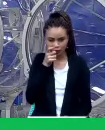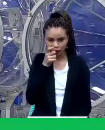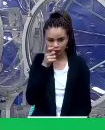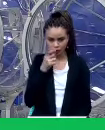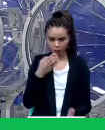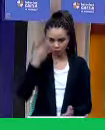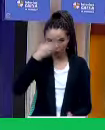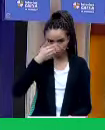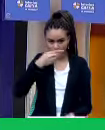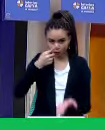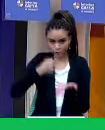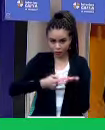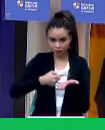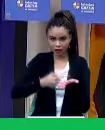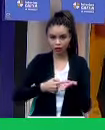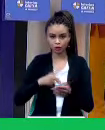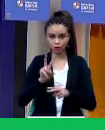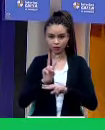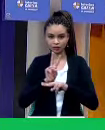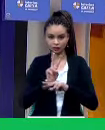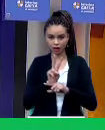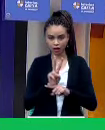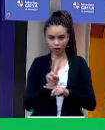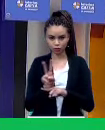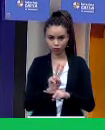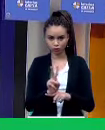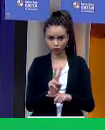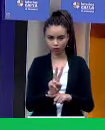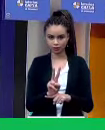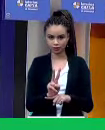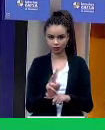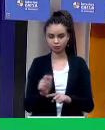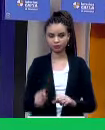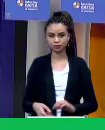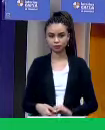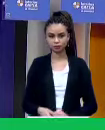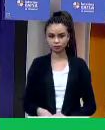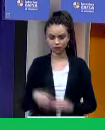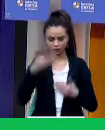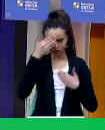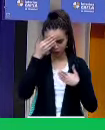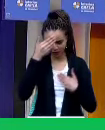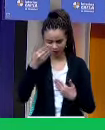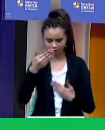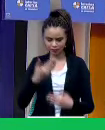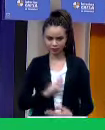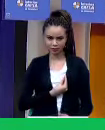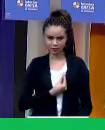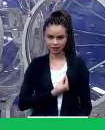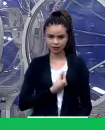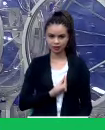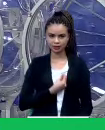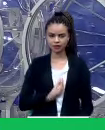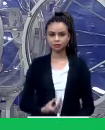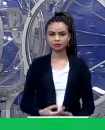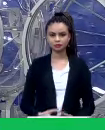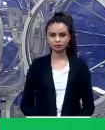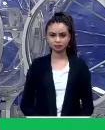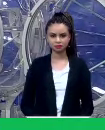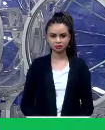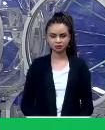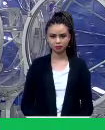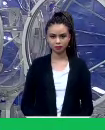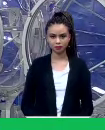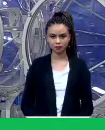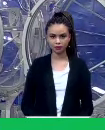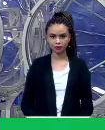auditoras populares, a Jéssica Silva e a Ana Cristina Silva. Obrigada pela presença. Elas acompanharam de perto